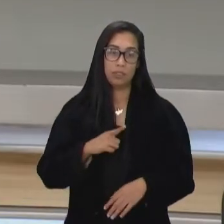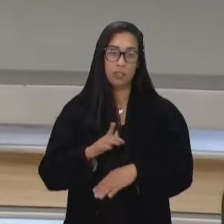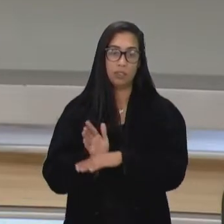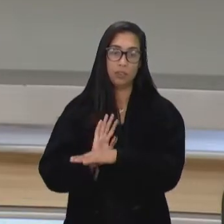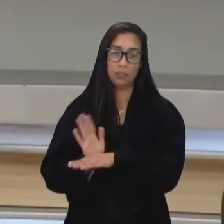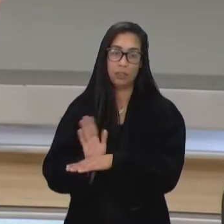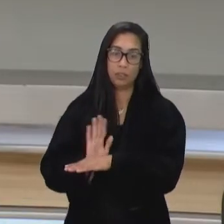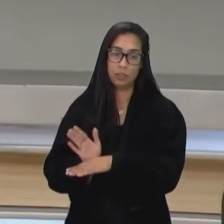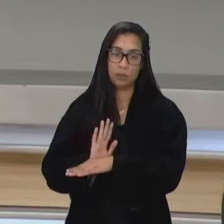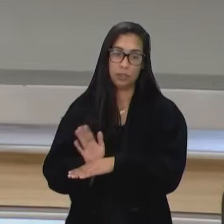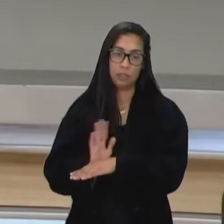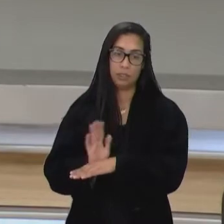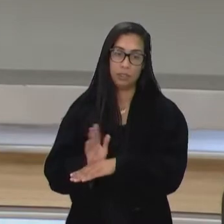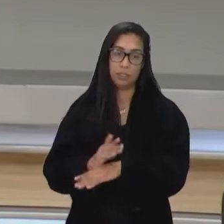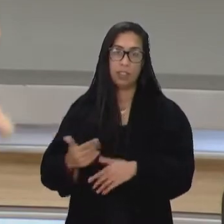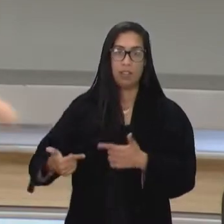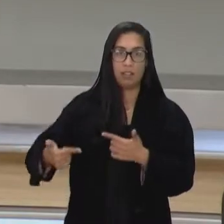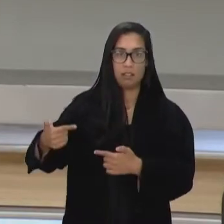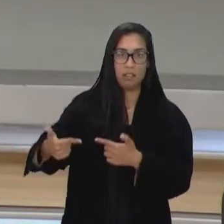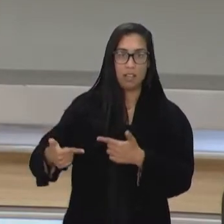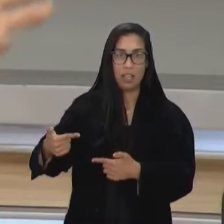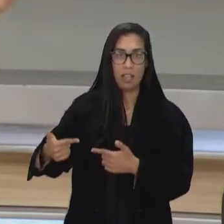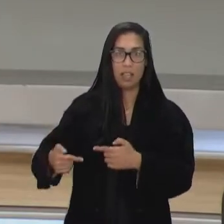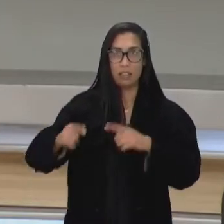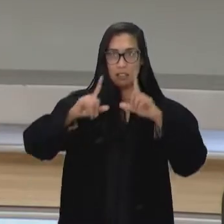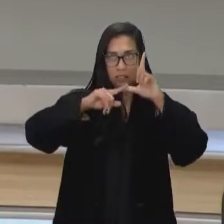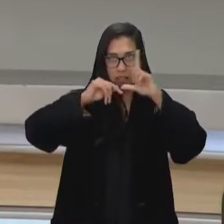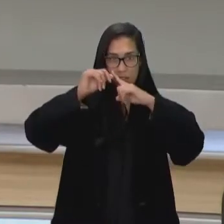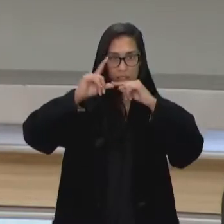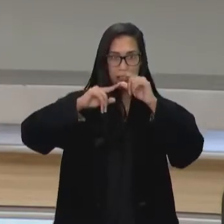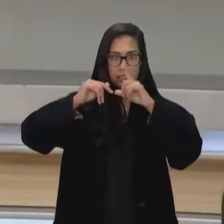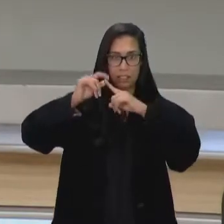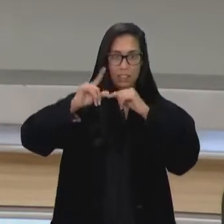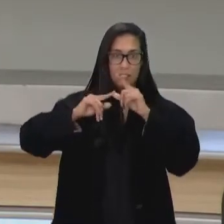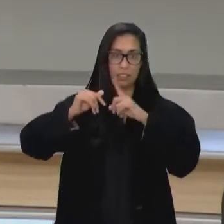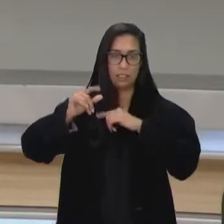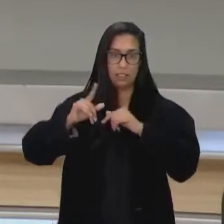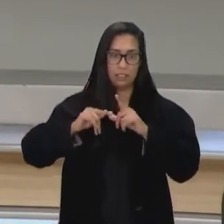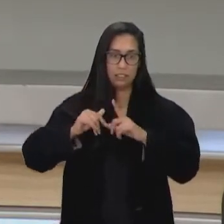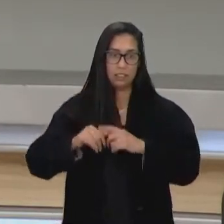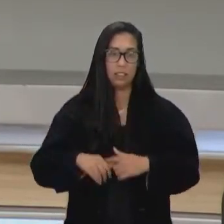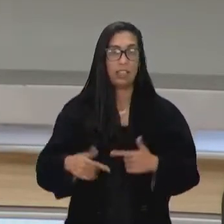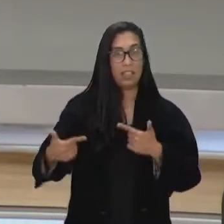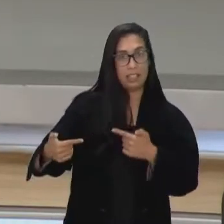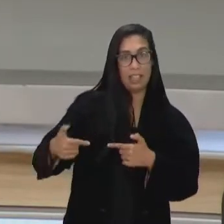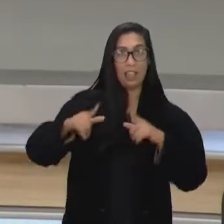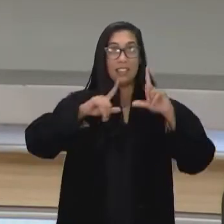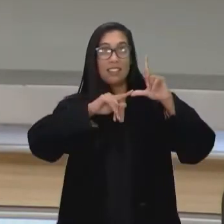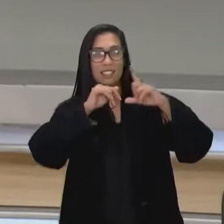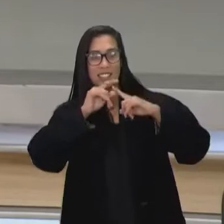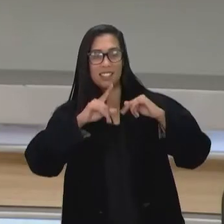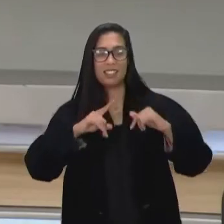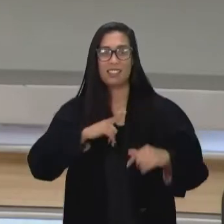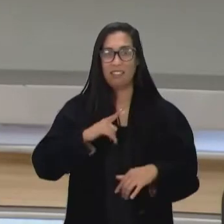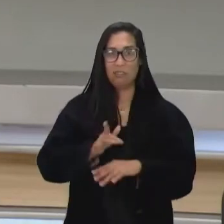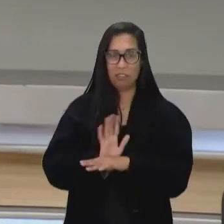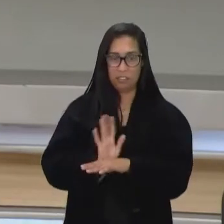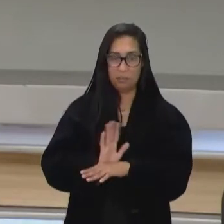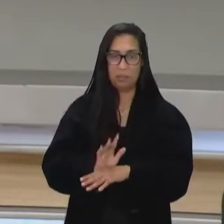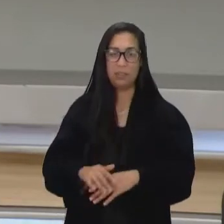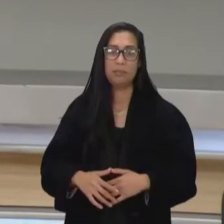lá envolvendo guerras nas estrelas, não sei se já ouviram falar, que tem guerra e tem as estrelas. Aí, nesse